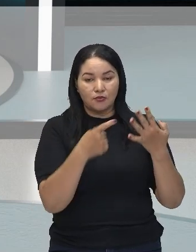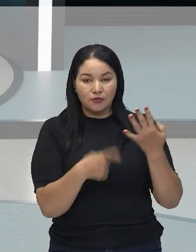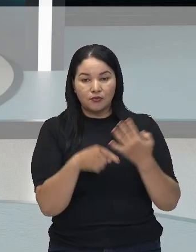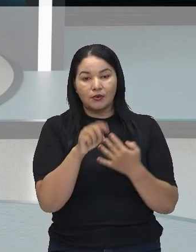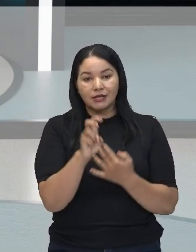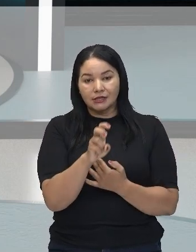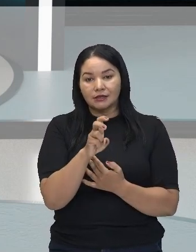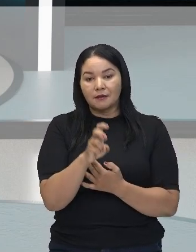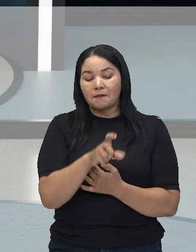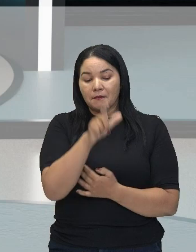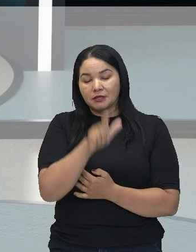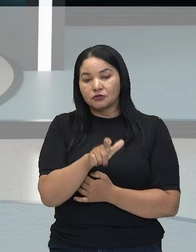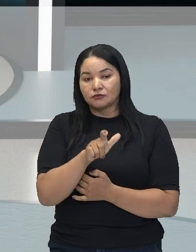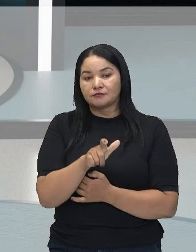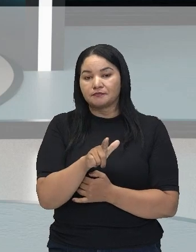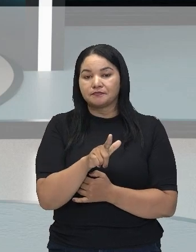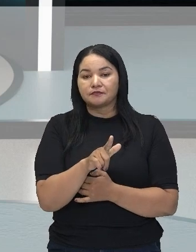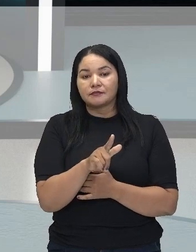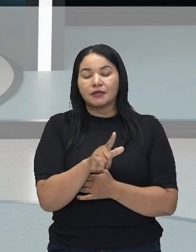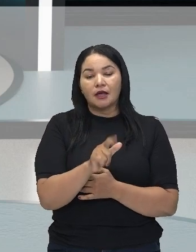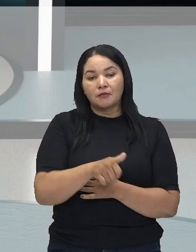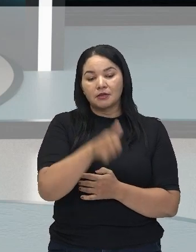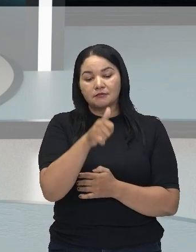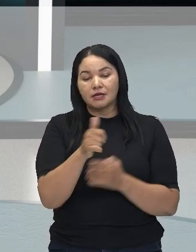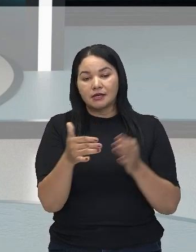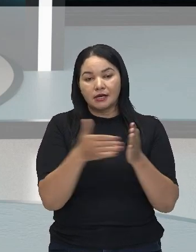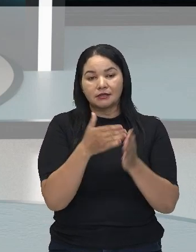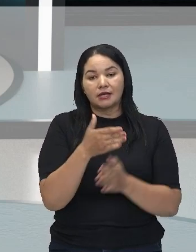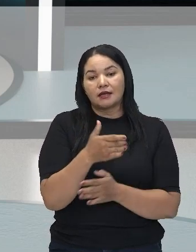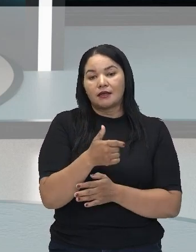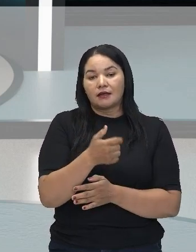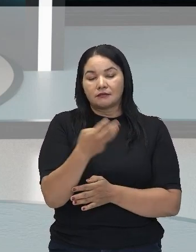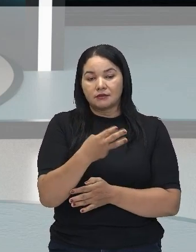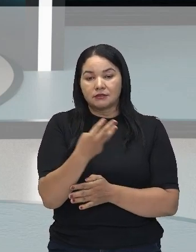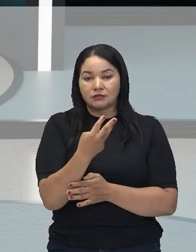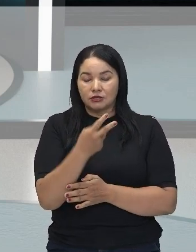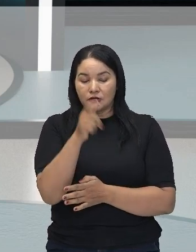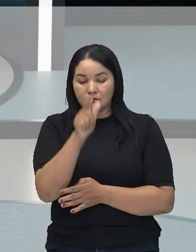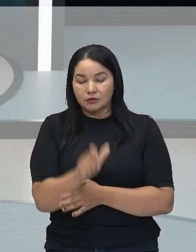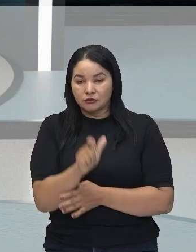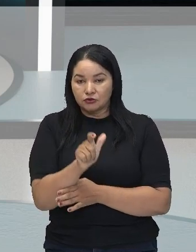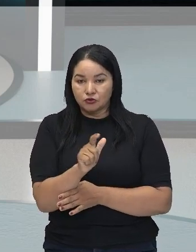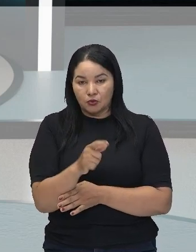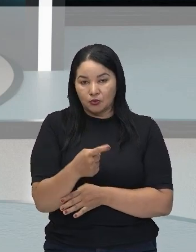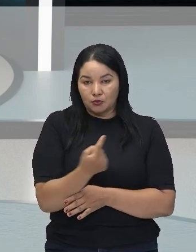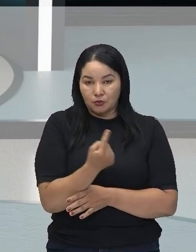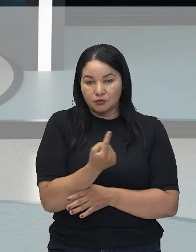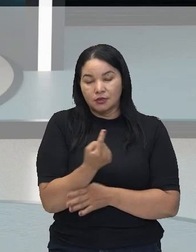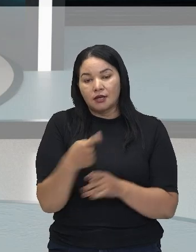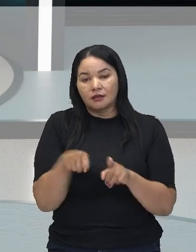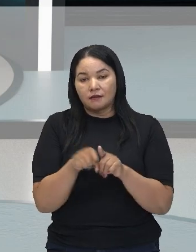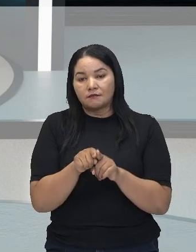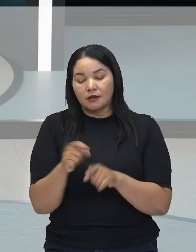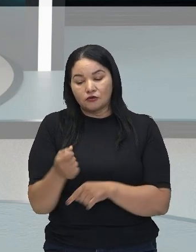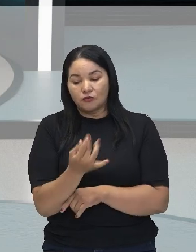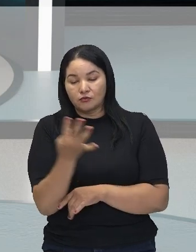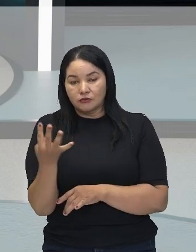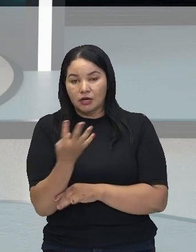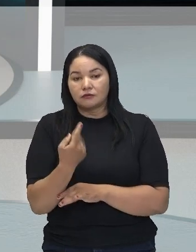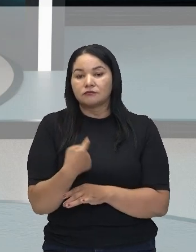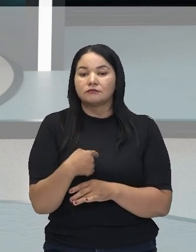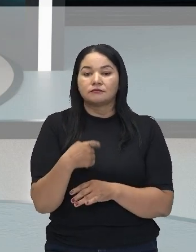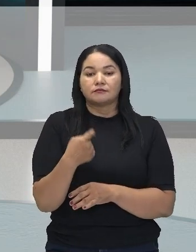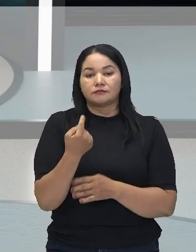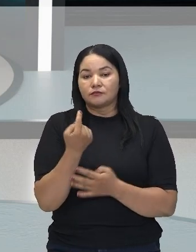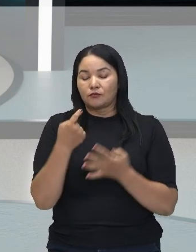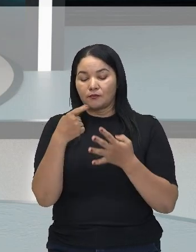ellos, da primeira pessoa do singular até a terceira pessoa do plural, que é ellos, ellas, ustedes. Para yo, no caso eu,